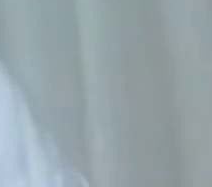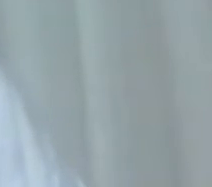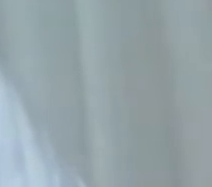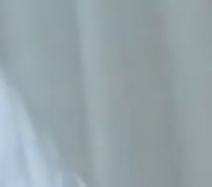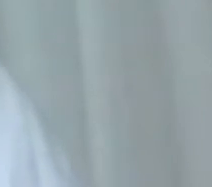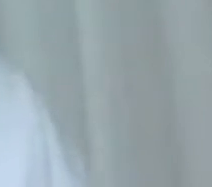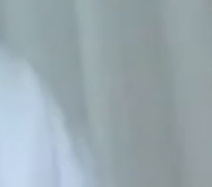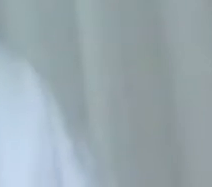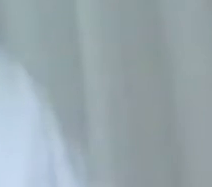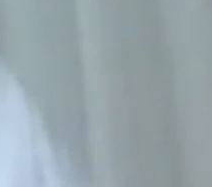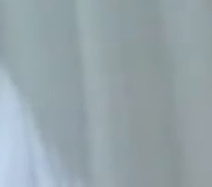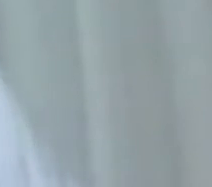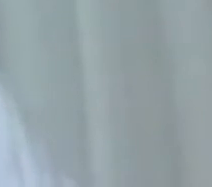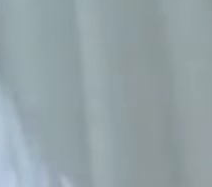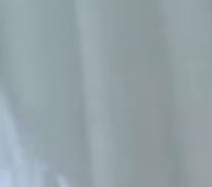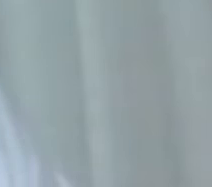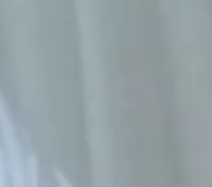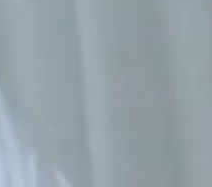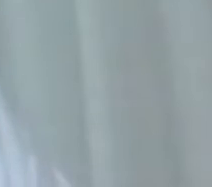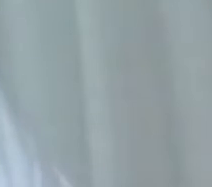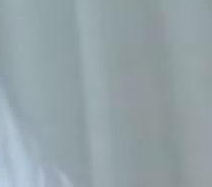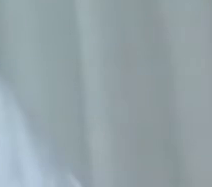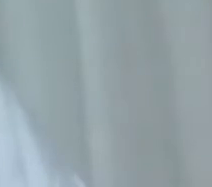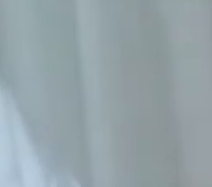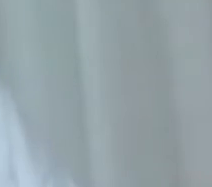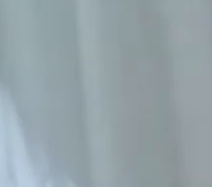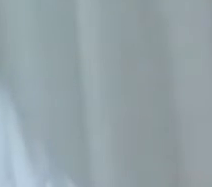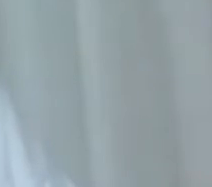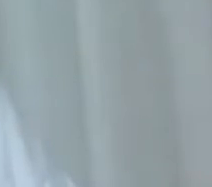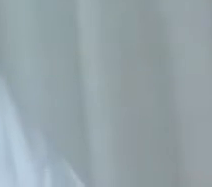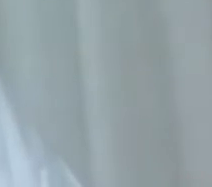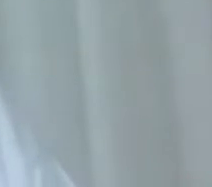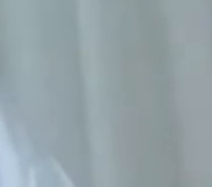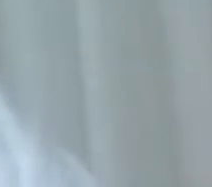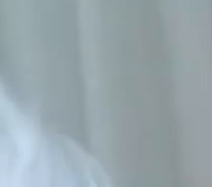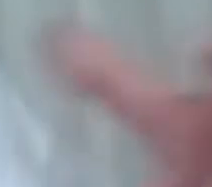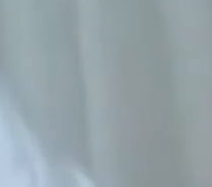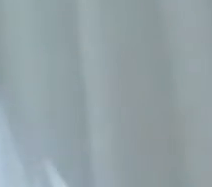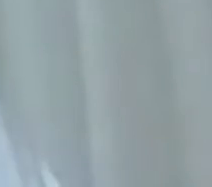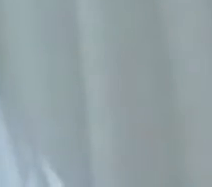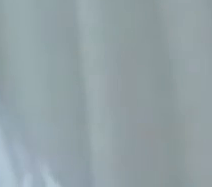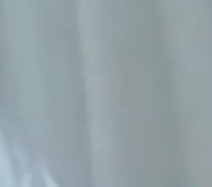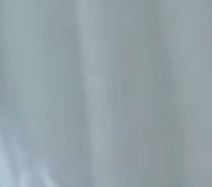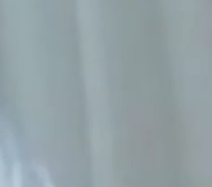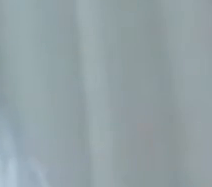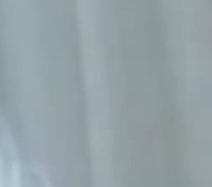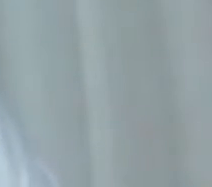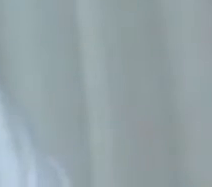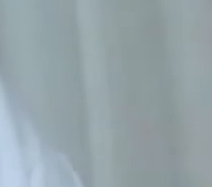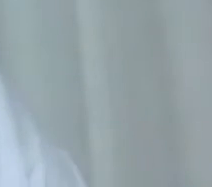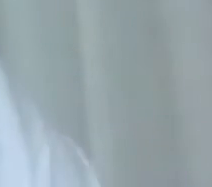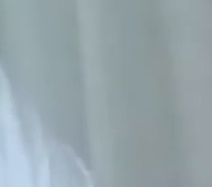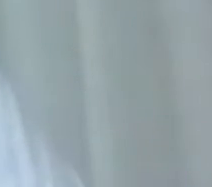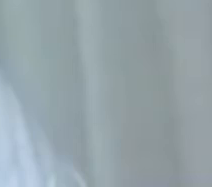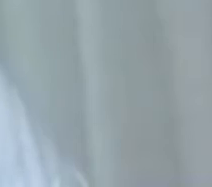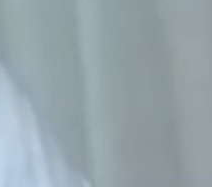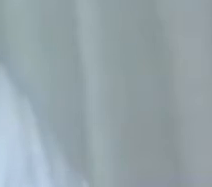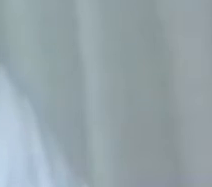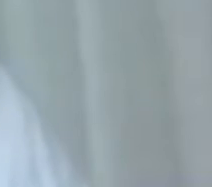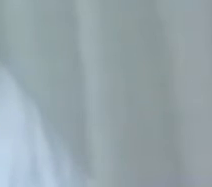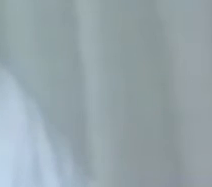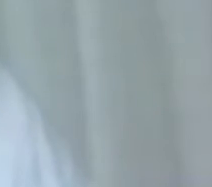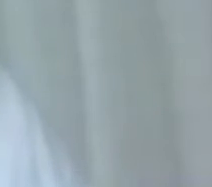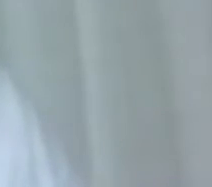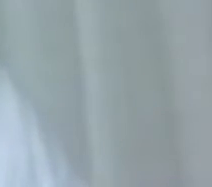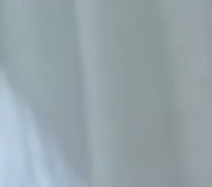feito, né, não dá para fazer para todo mundo, infelizmente, gostaria de ter superpoderes até para poder ajudar. Eu fiz